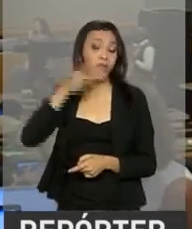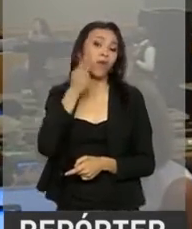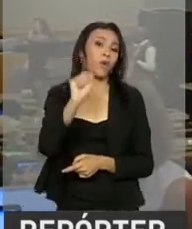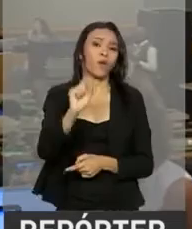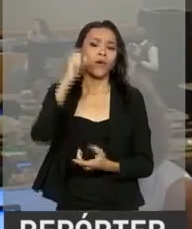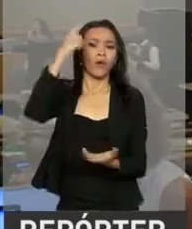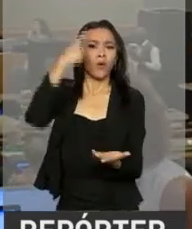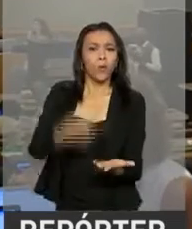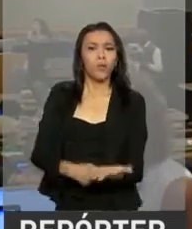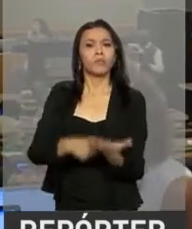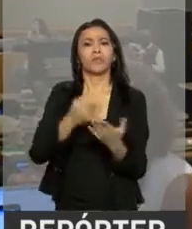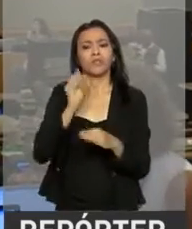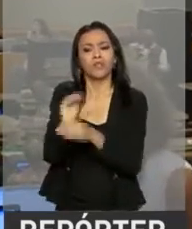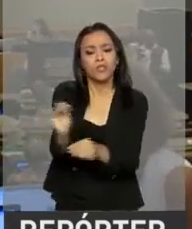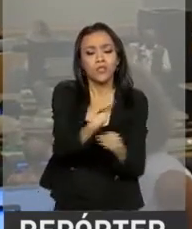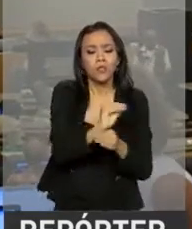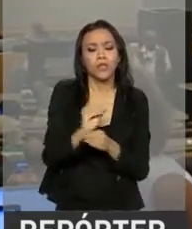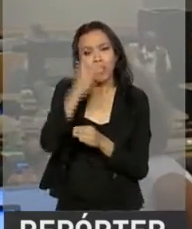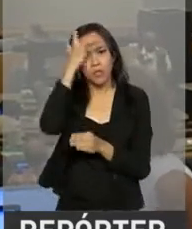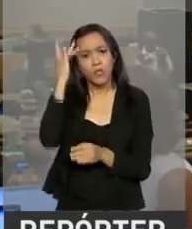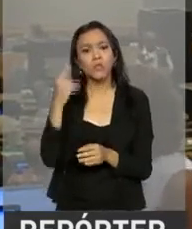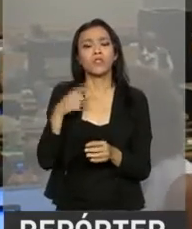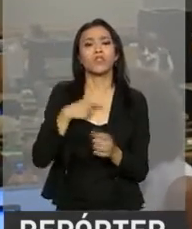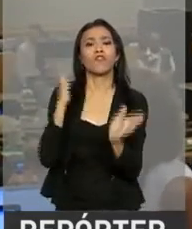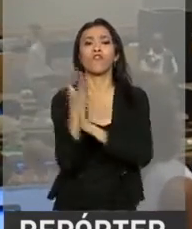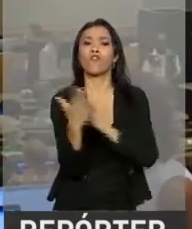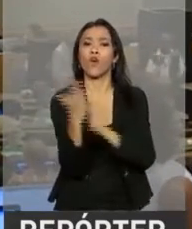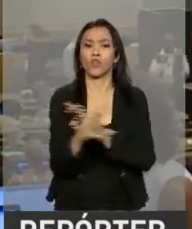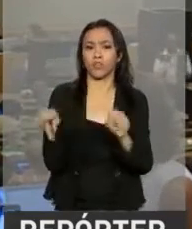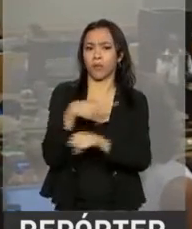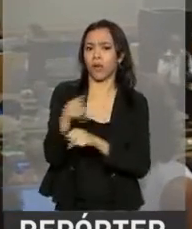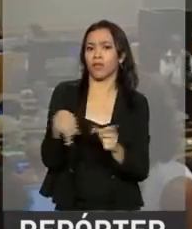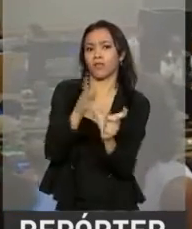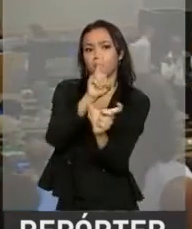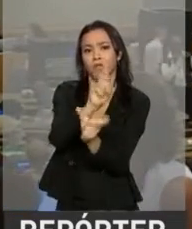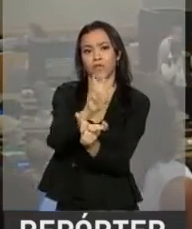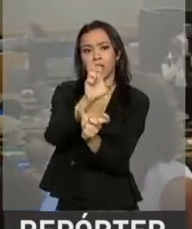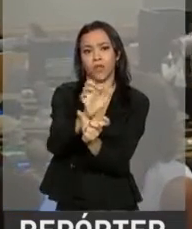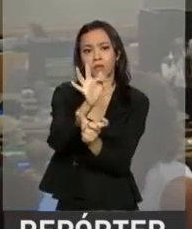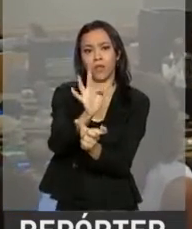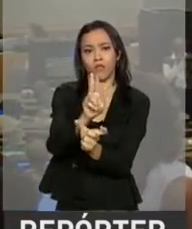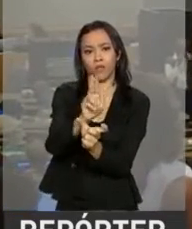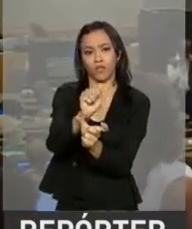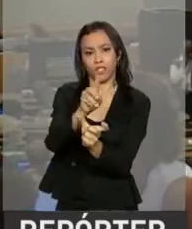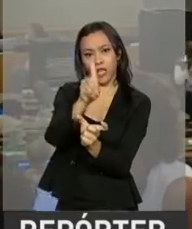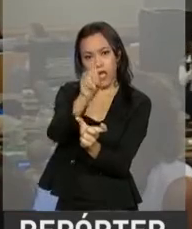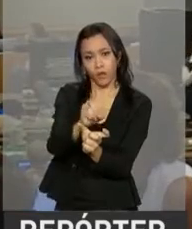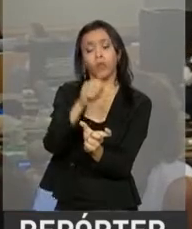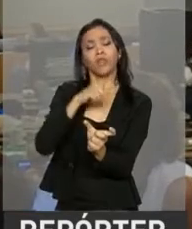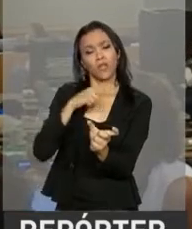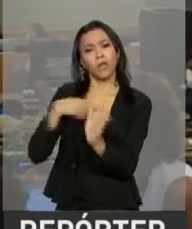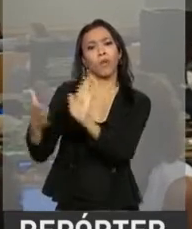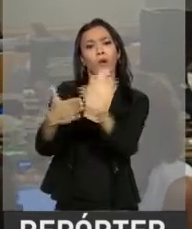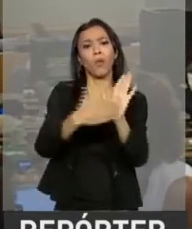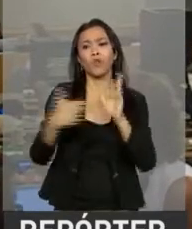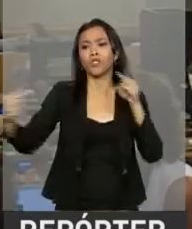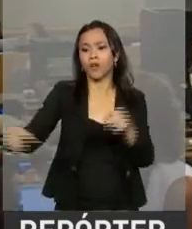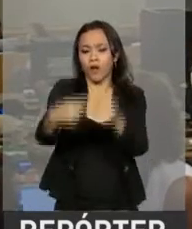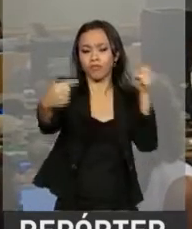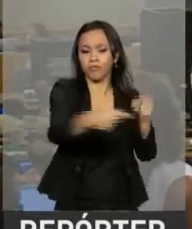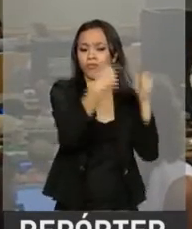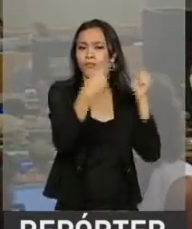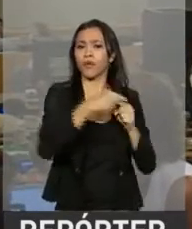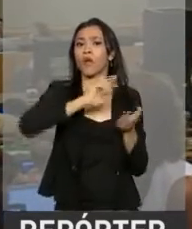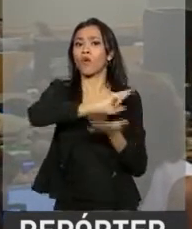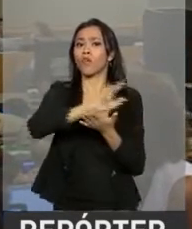responsabilidade para com os refugiados deve ser compartilhada e que o Brasil tem propostas em comum com outros países da América